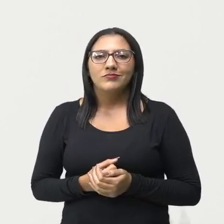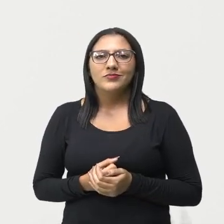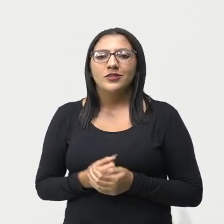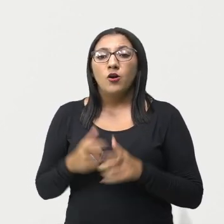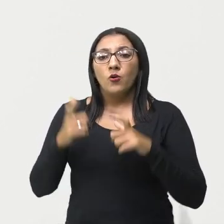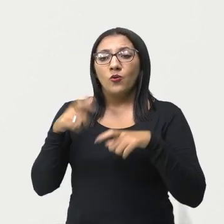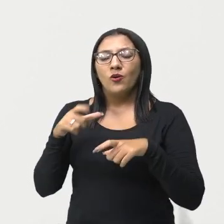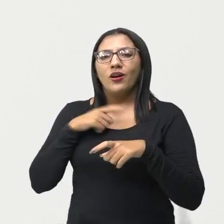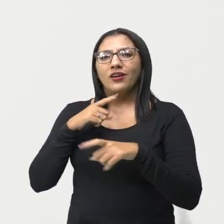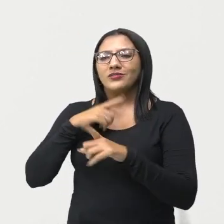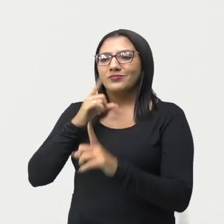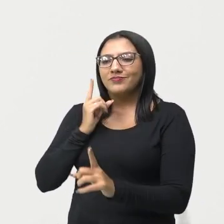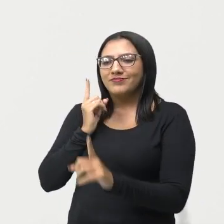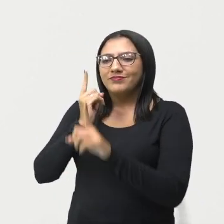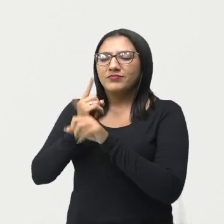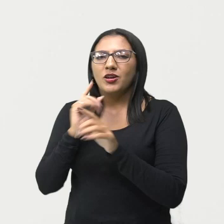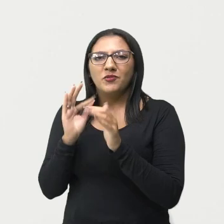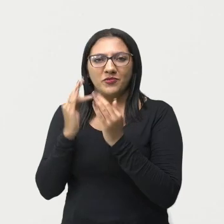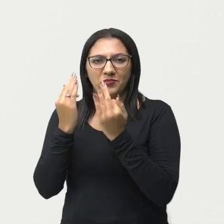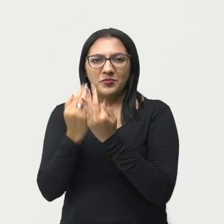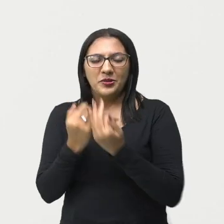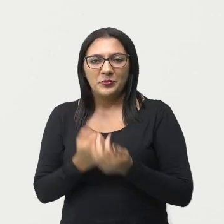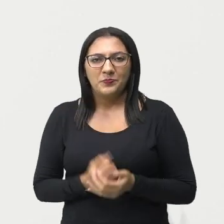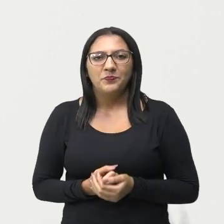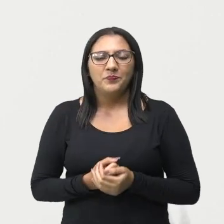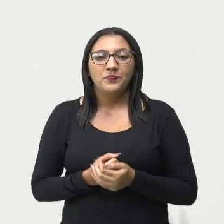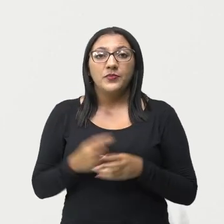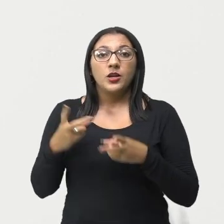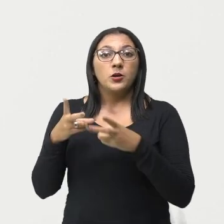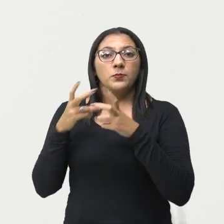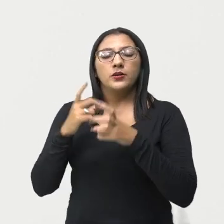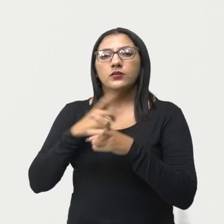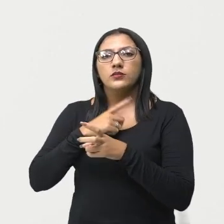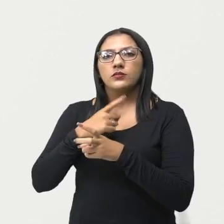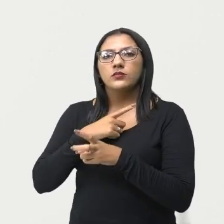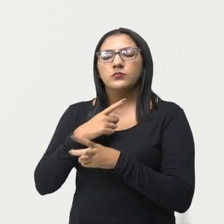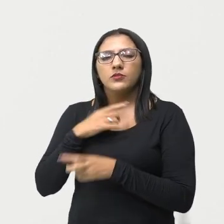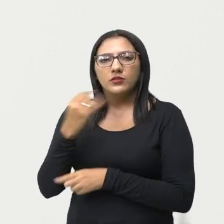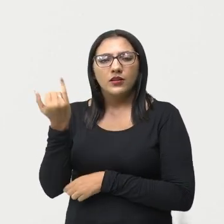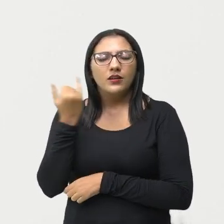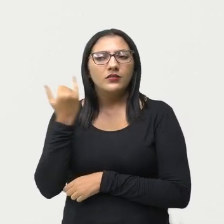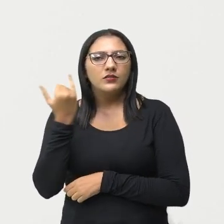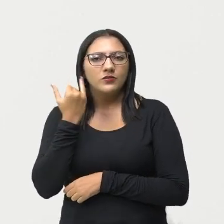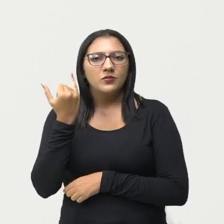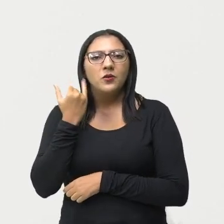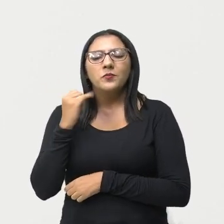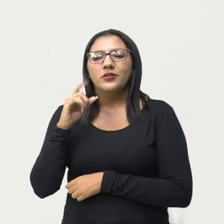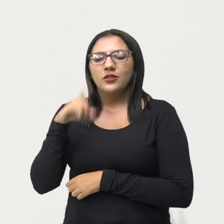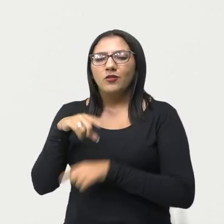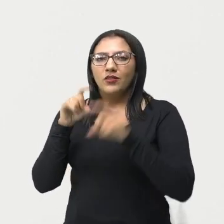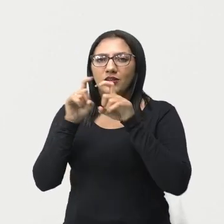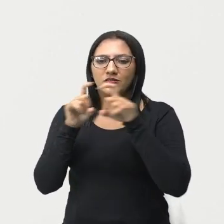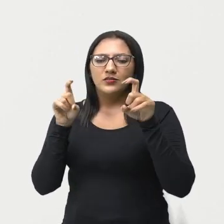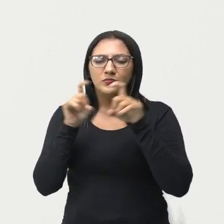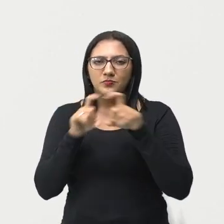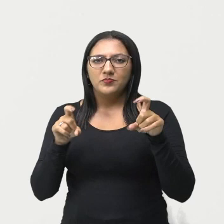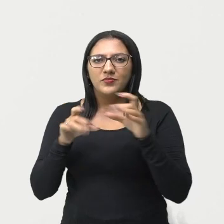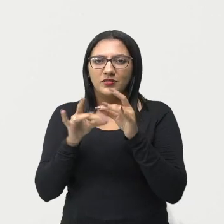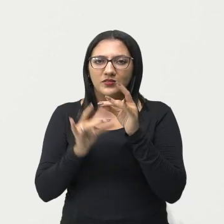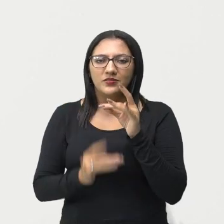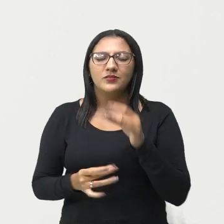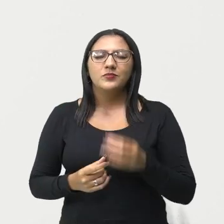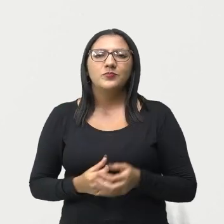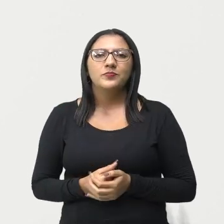do reencontro, certo? Então, observem que a gente tem essa informação nesta informação secundária